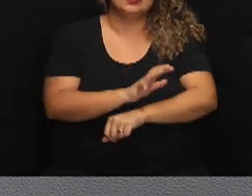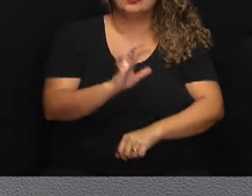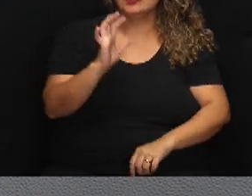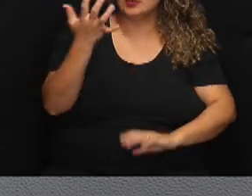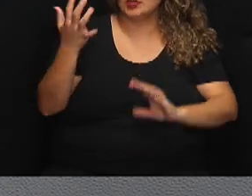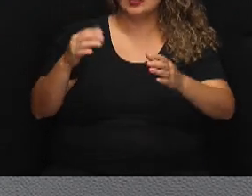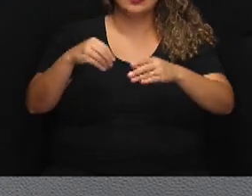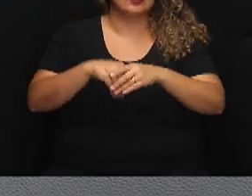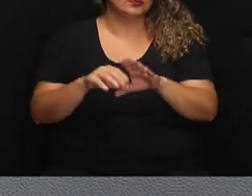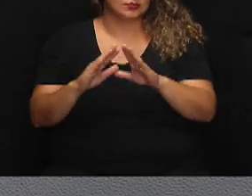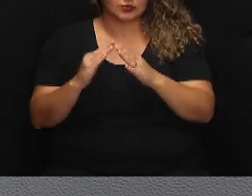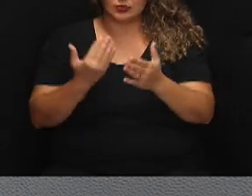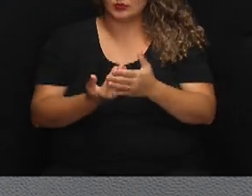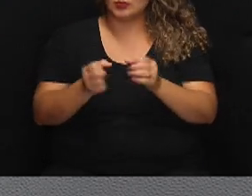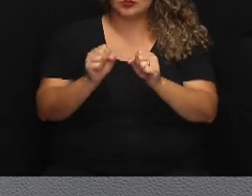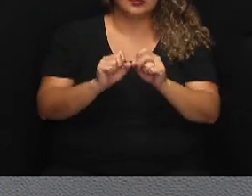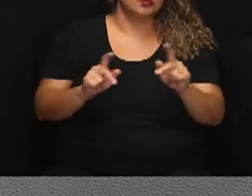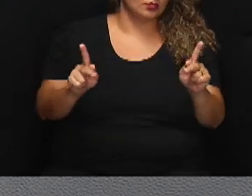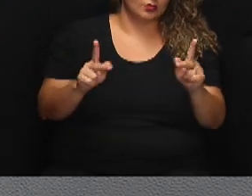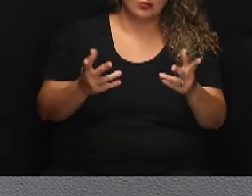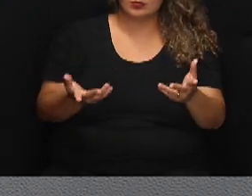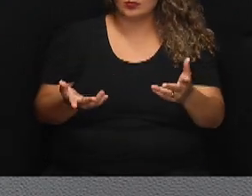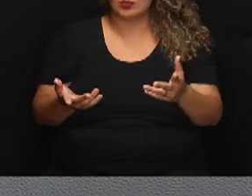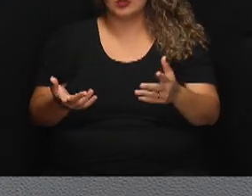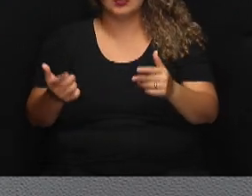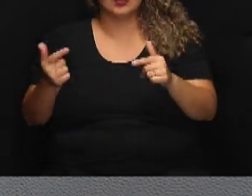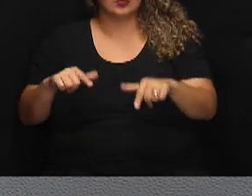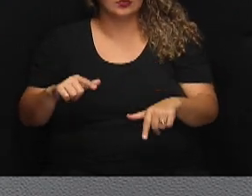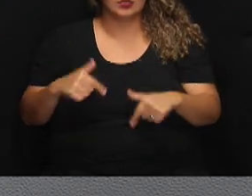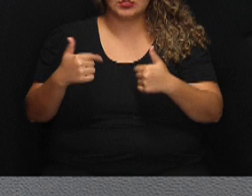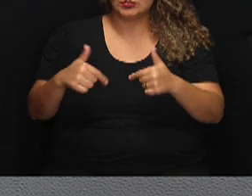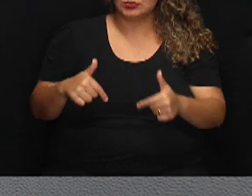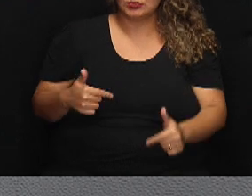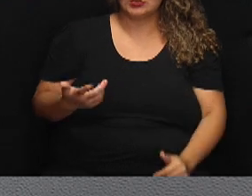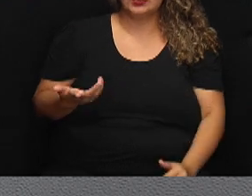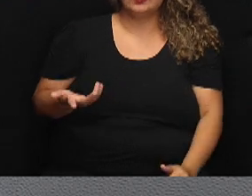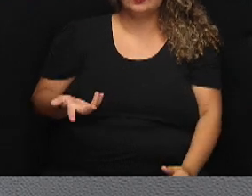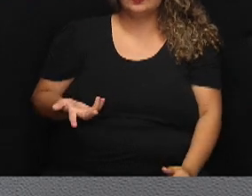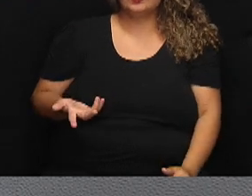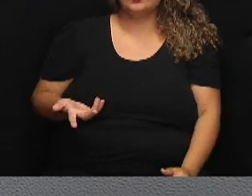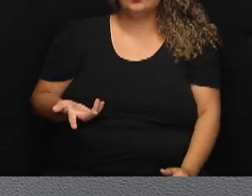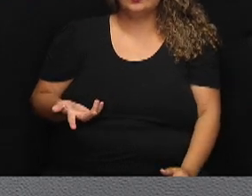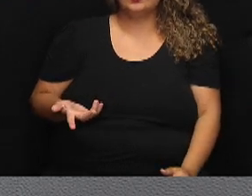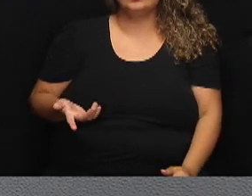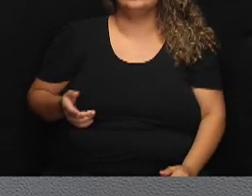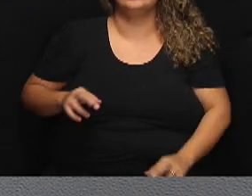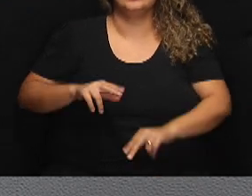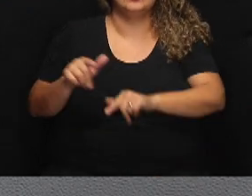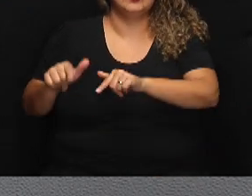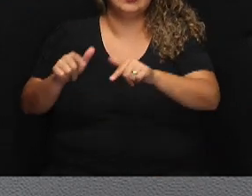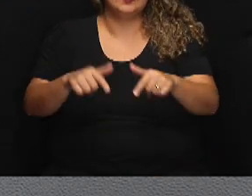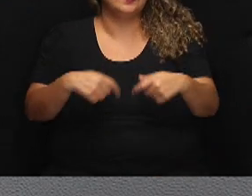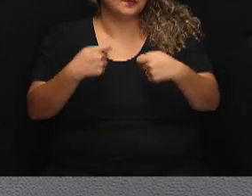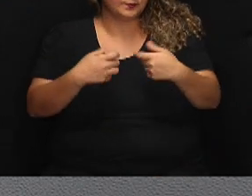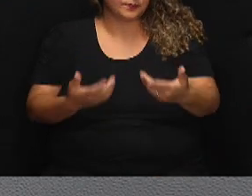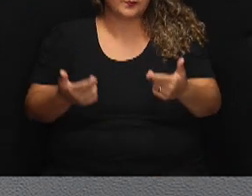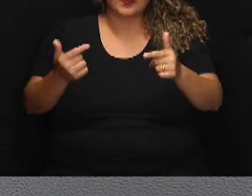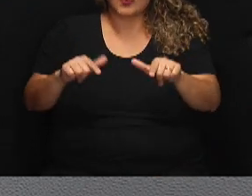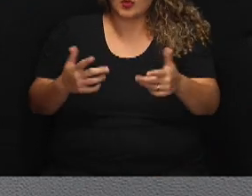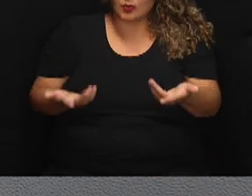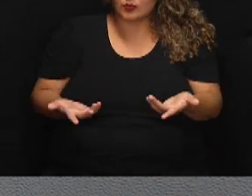em escolas, shoppings, ambiente de trabalho, em muitos lugares que deveriam ser um